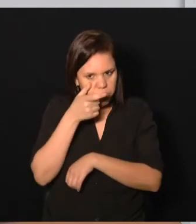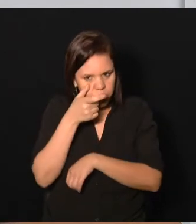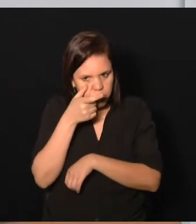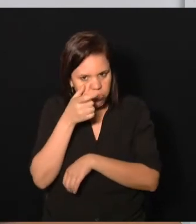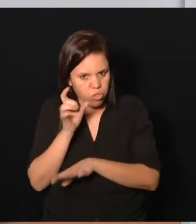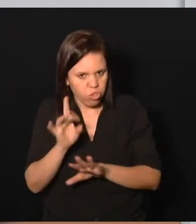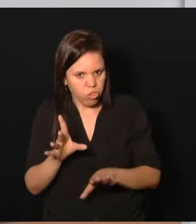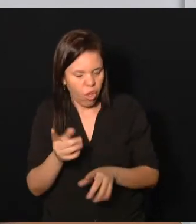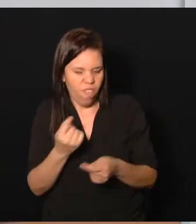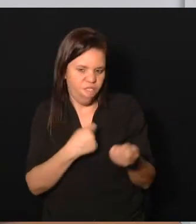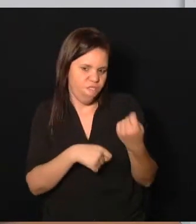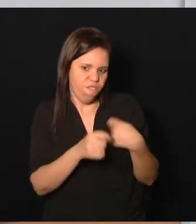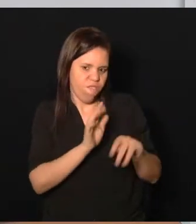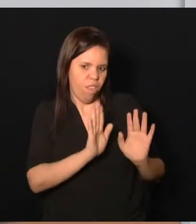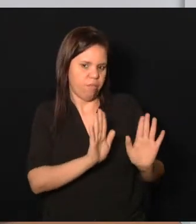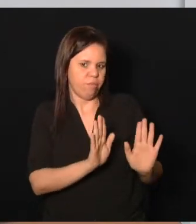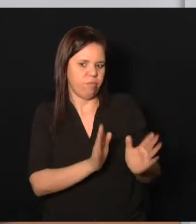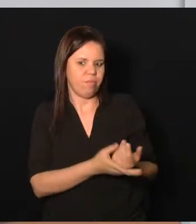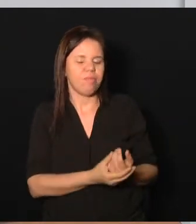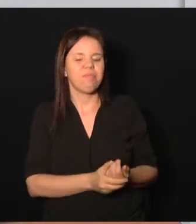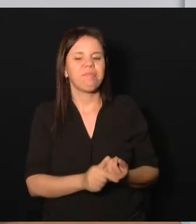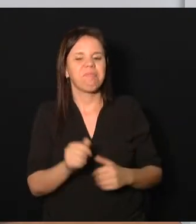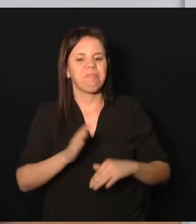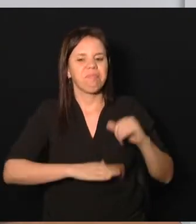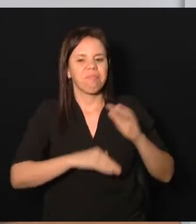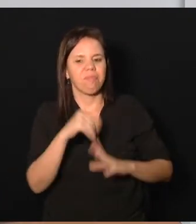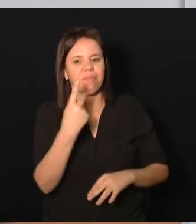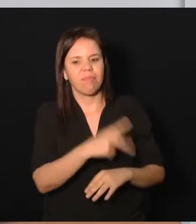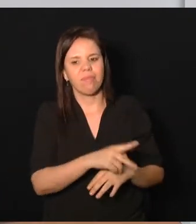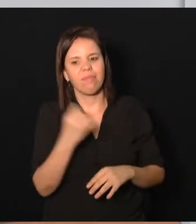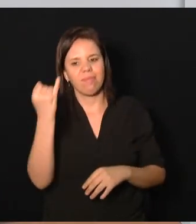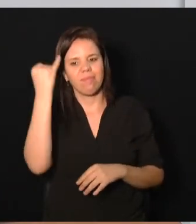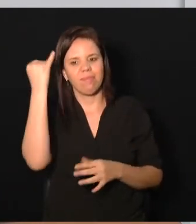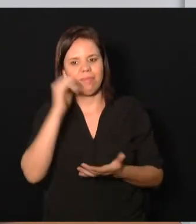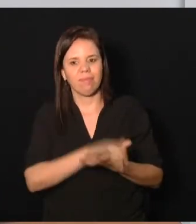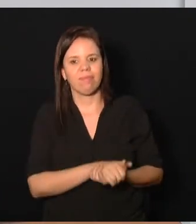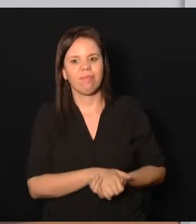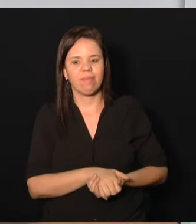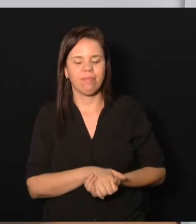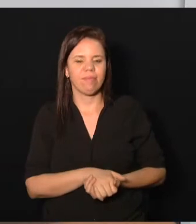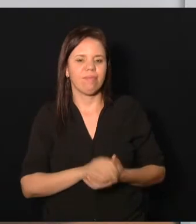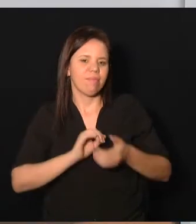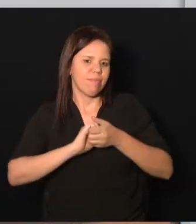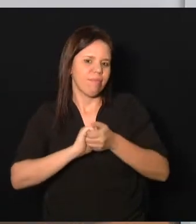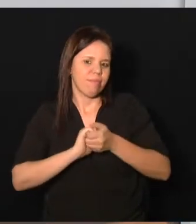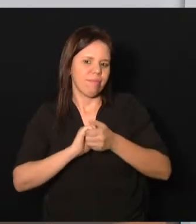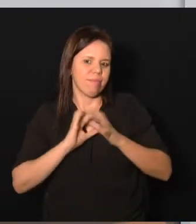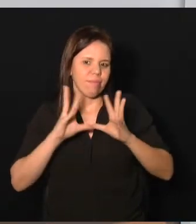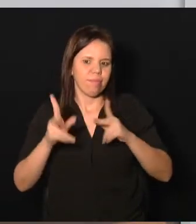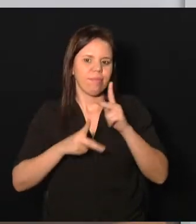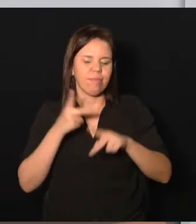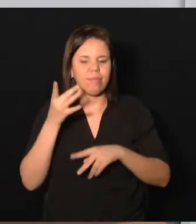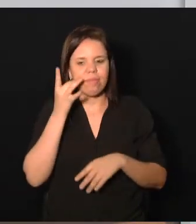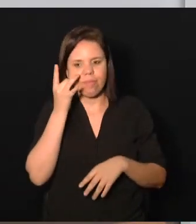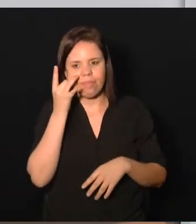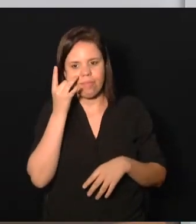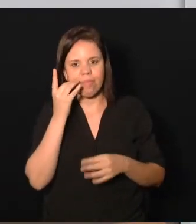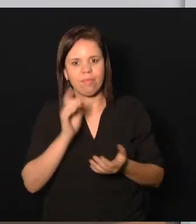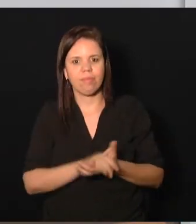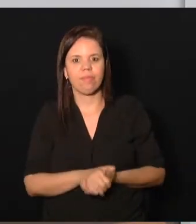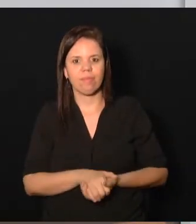Só economista, sou economista. É uma pessoa importantíssima. Cumprimentar todos os presentes aqui